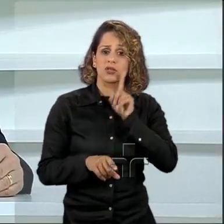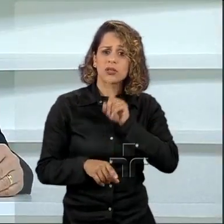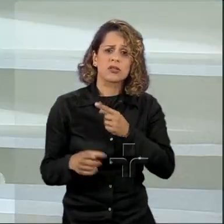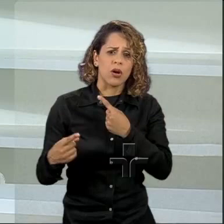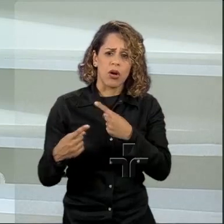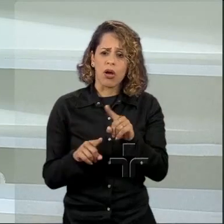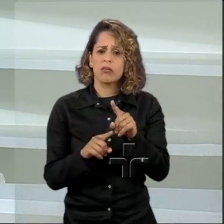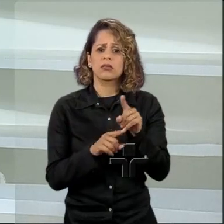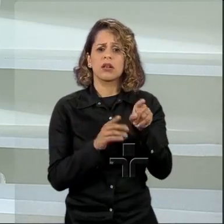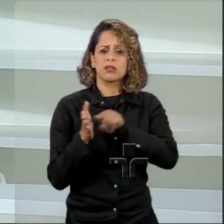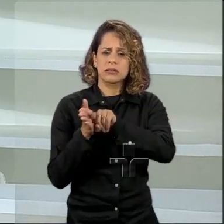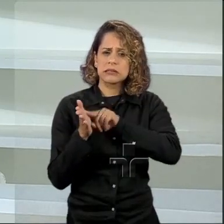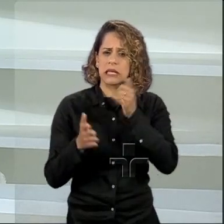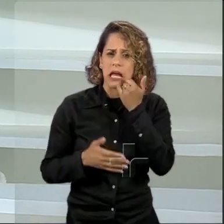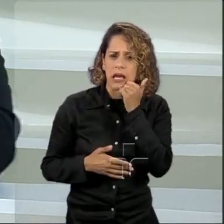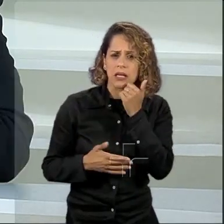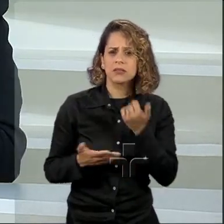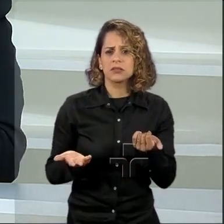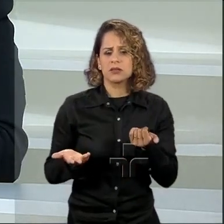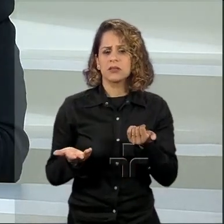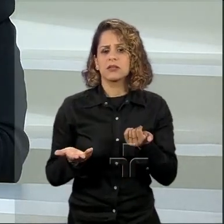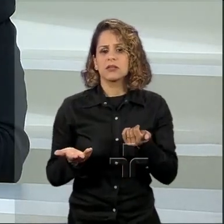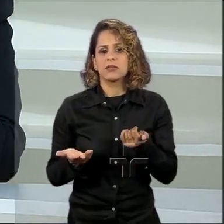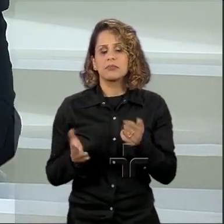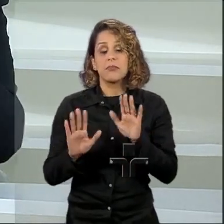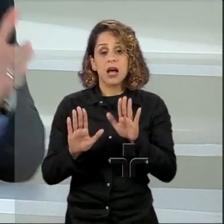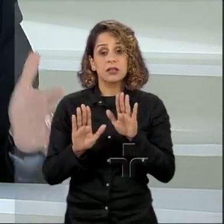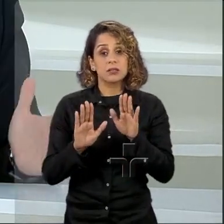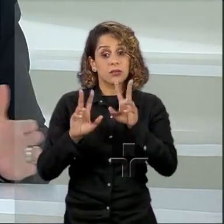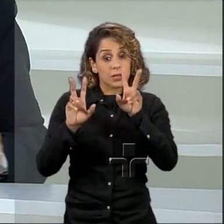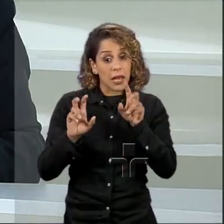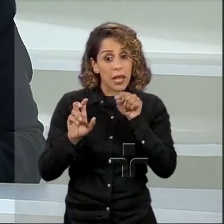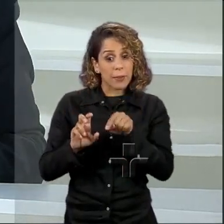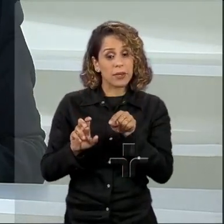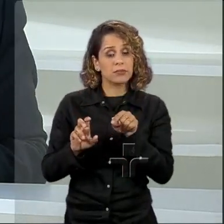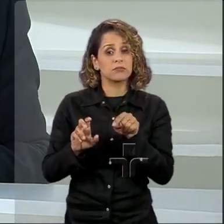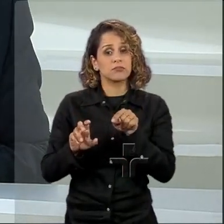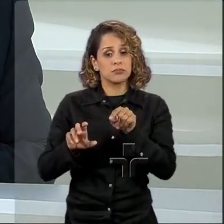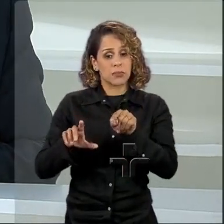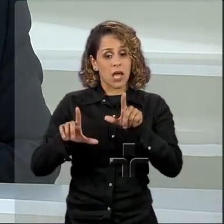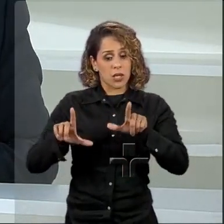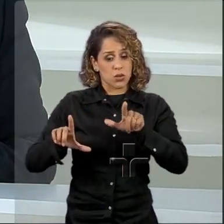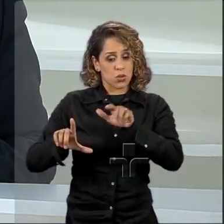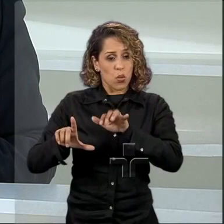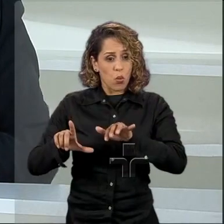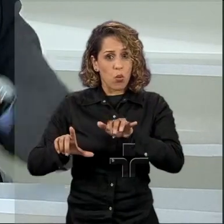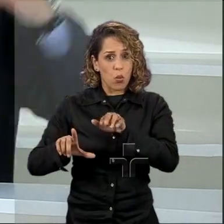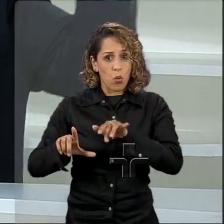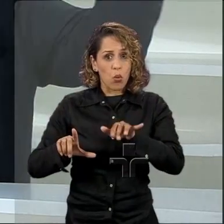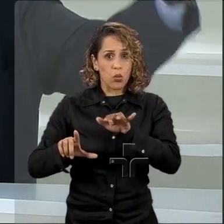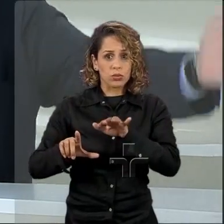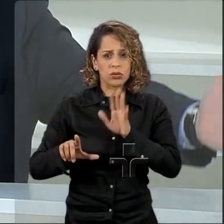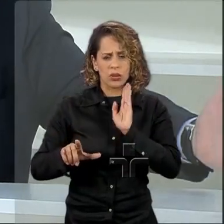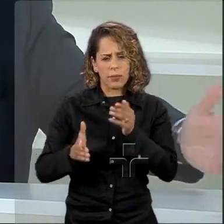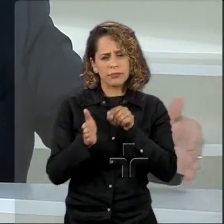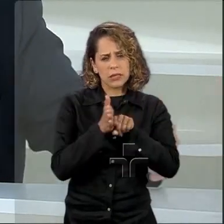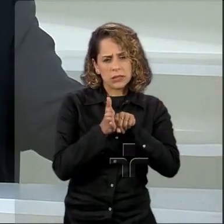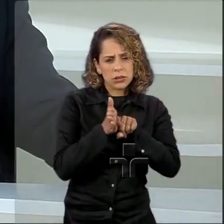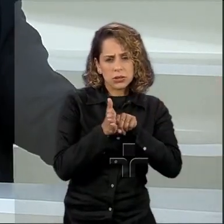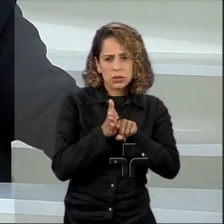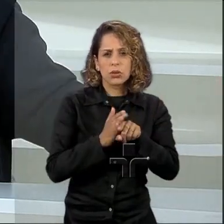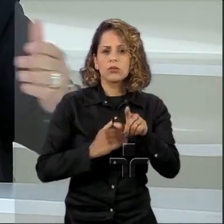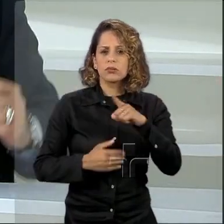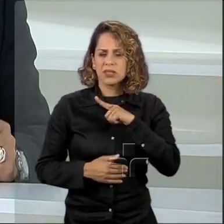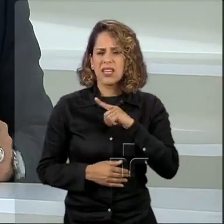e a questão das urnas, por mais que a gente tenha estudado e tenha sido auditoria, a OEA teve